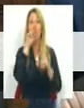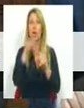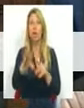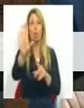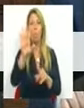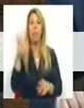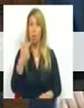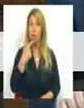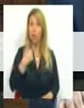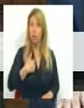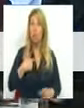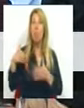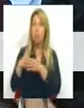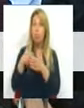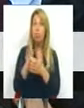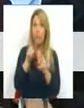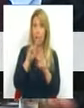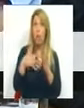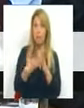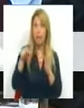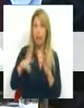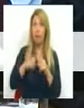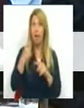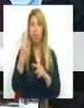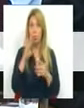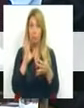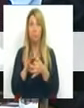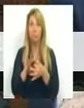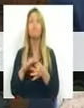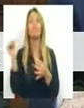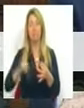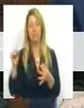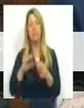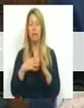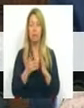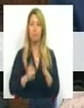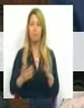Quando diz o processo é relativamente a este plano N mais um. Este processo é para o plano N mais um.